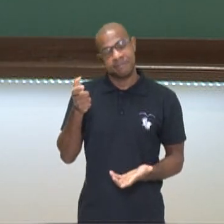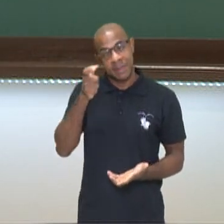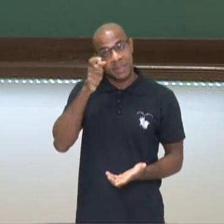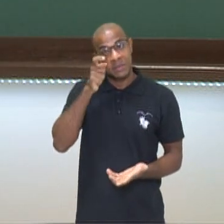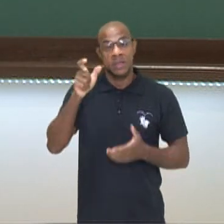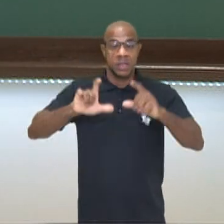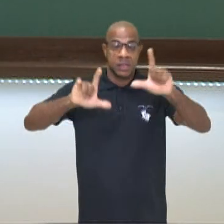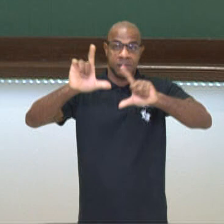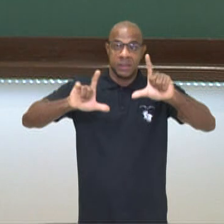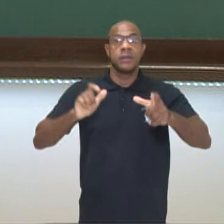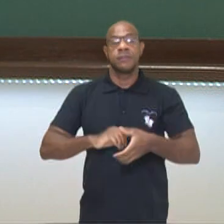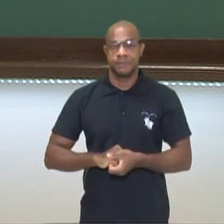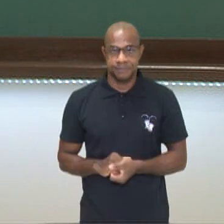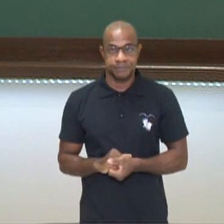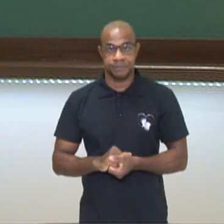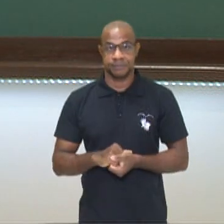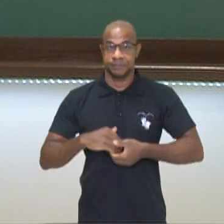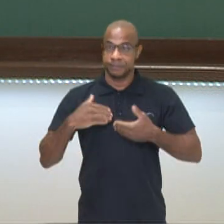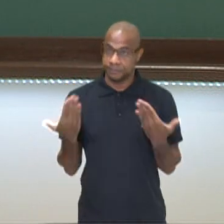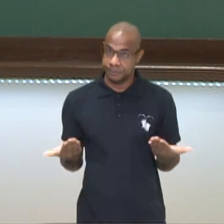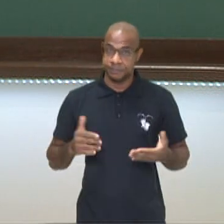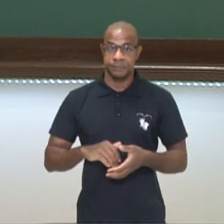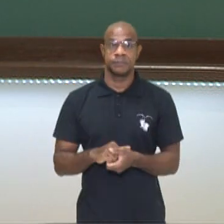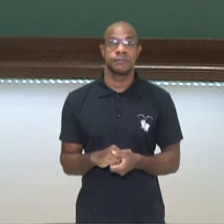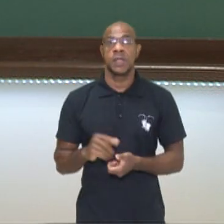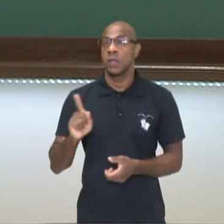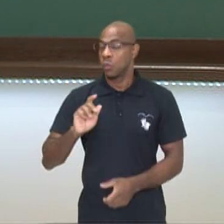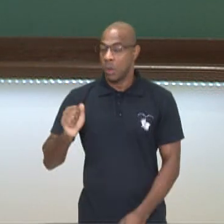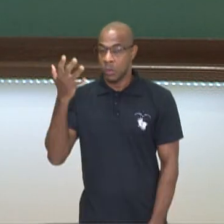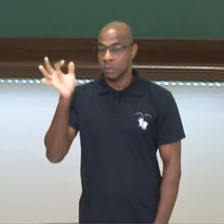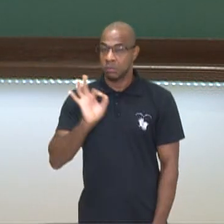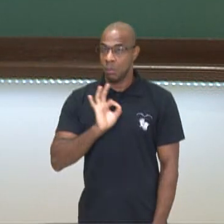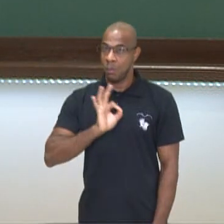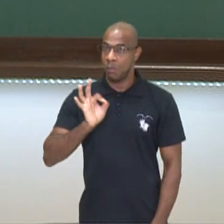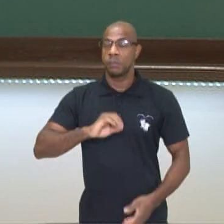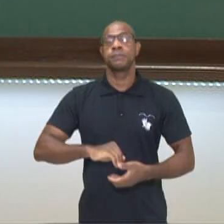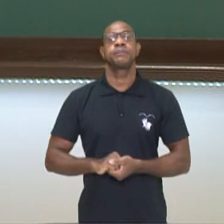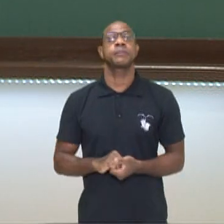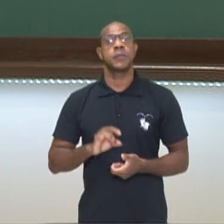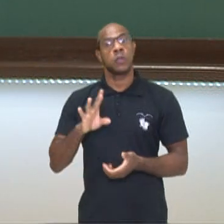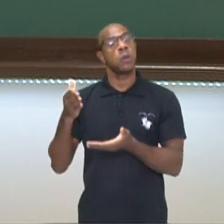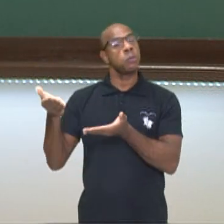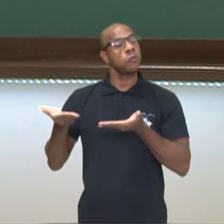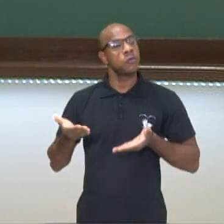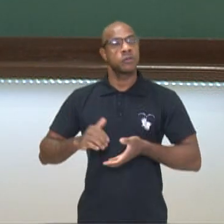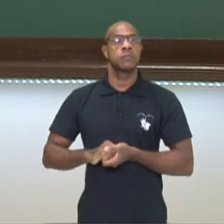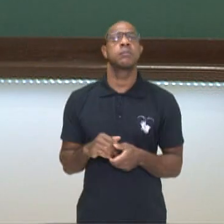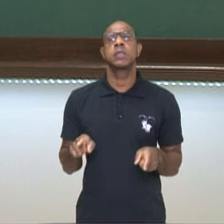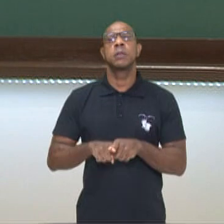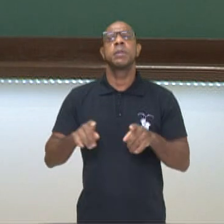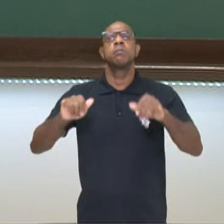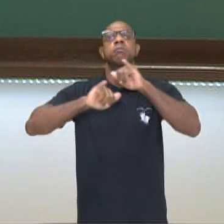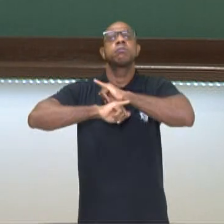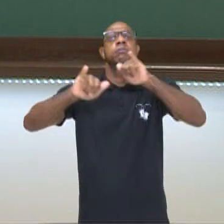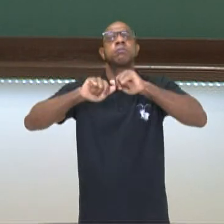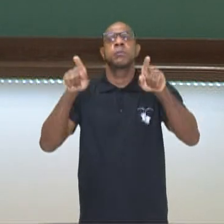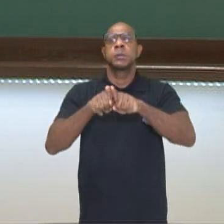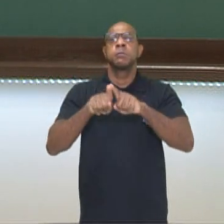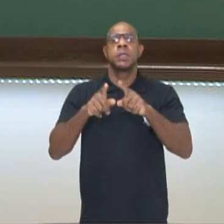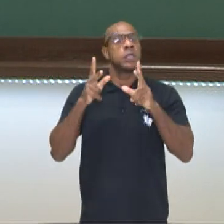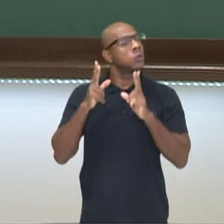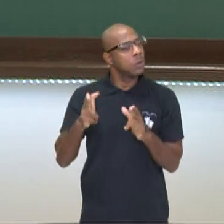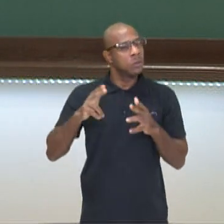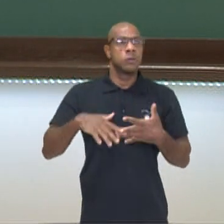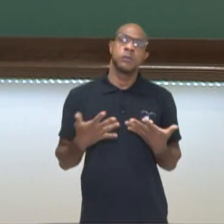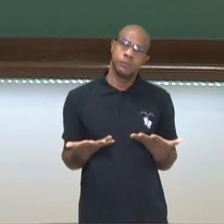será no dia seguinte, enfim, o programa ainda não aconteceu, é uma espécie de convite. assim como a manchete, de certa forma. Nós temos